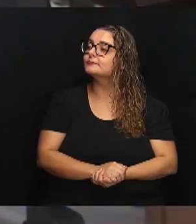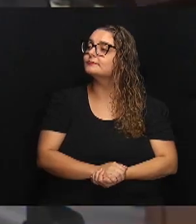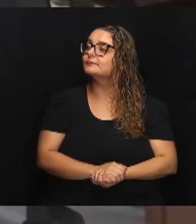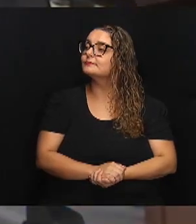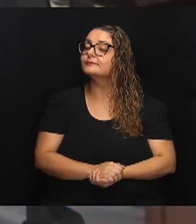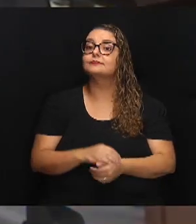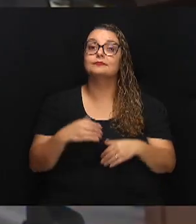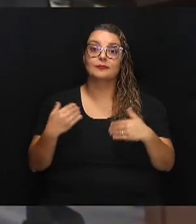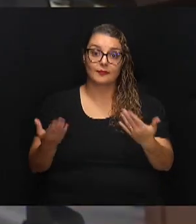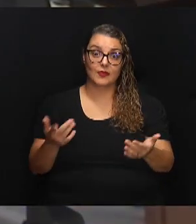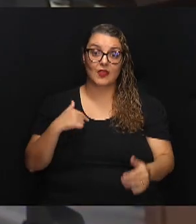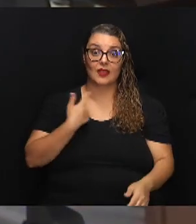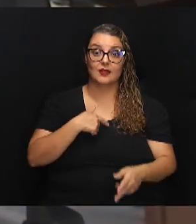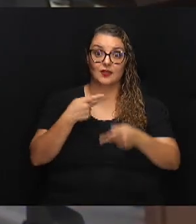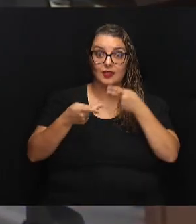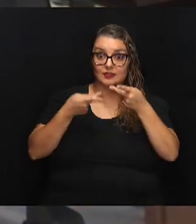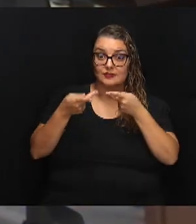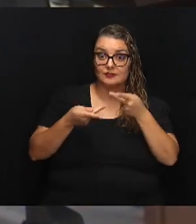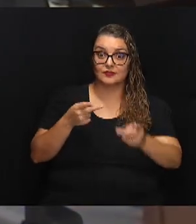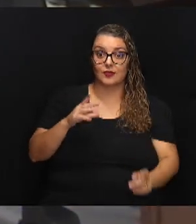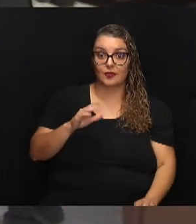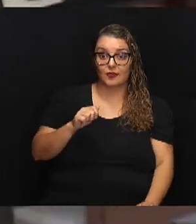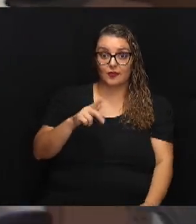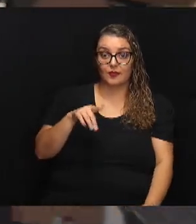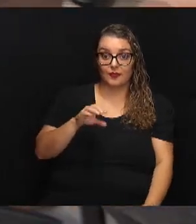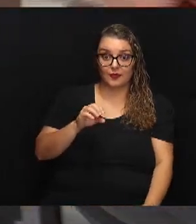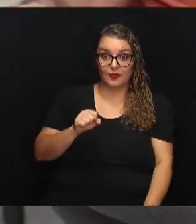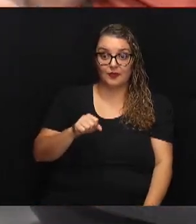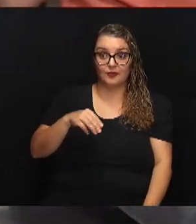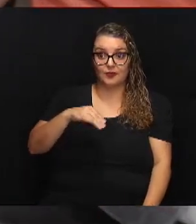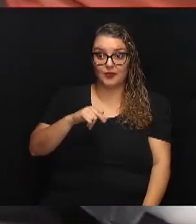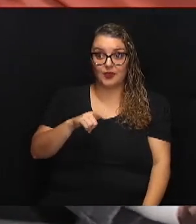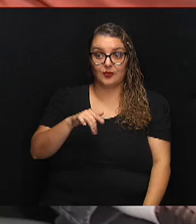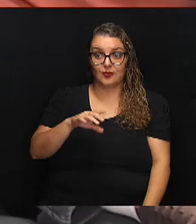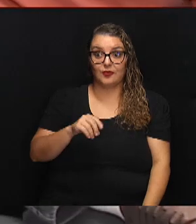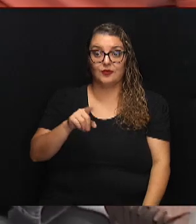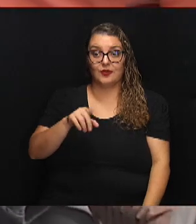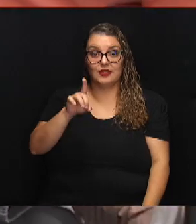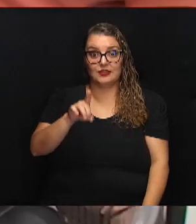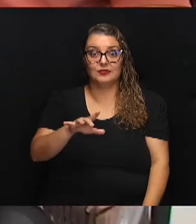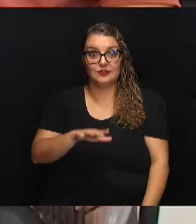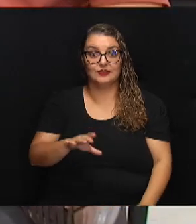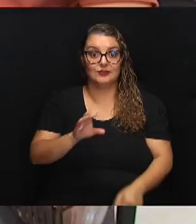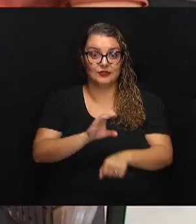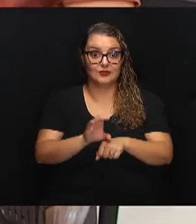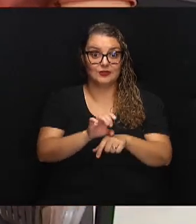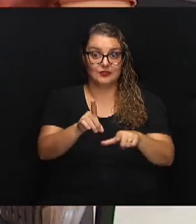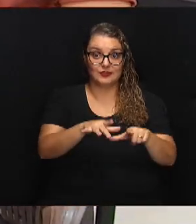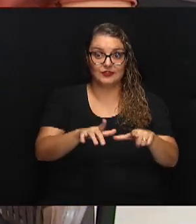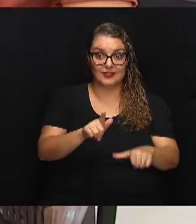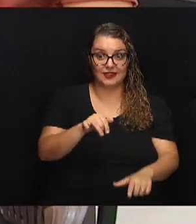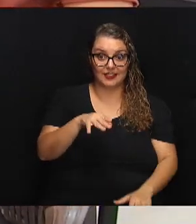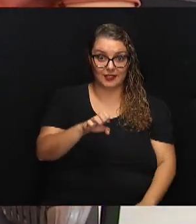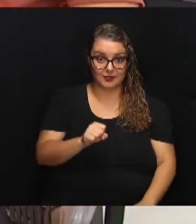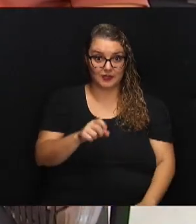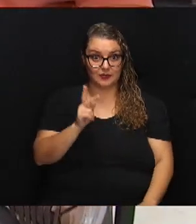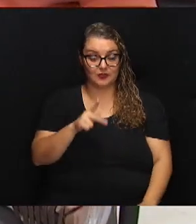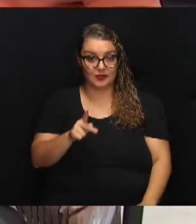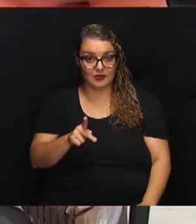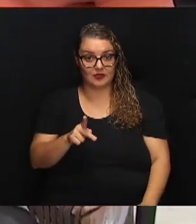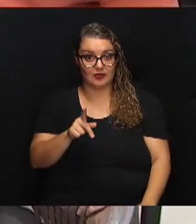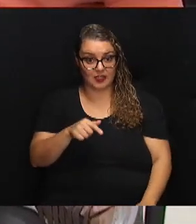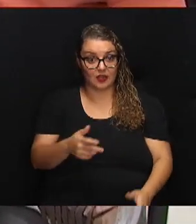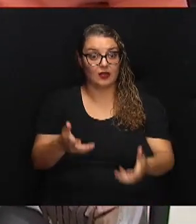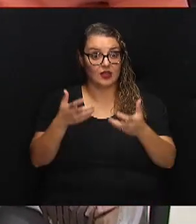Bom, agora nós vamos falar com Carlos Mingoto, ele é diretor do curso Design de Games. Professor, é isso que a gente